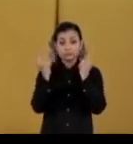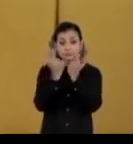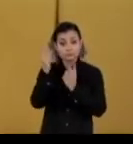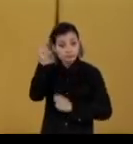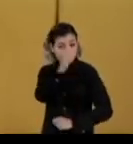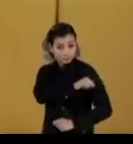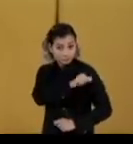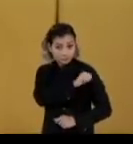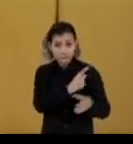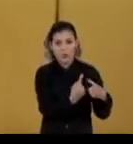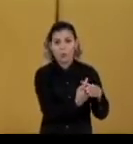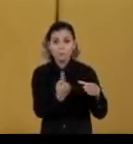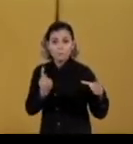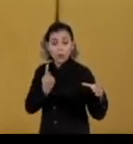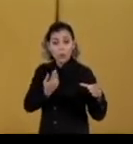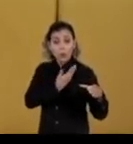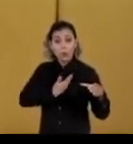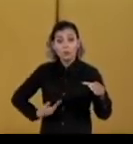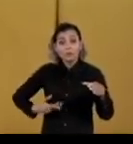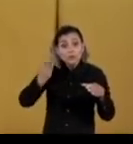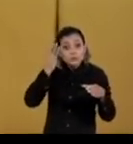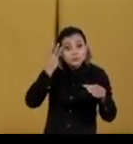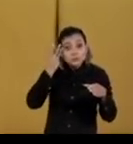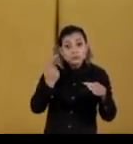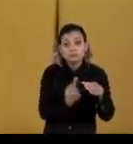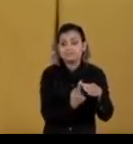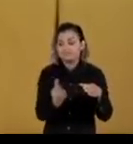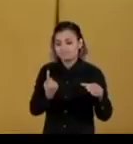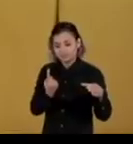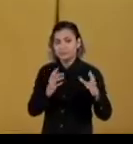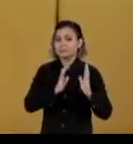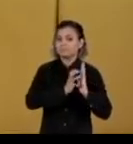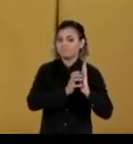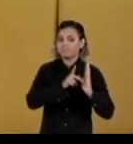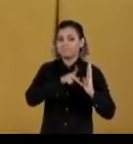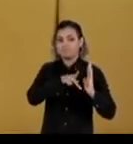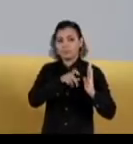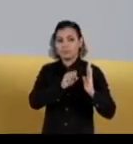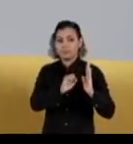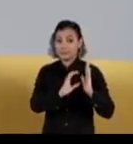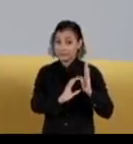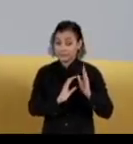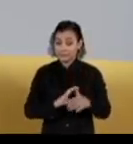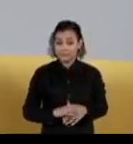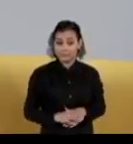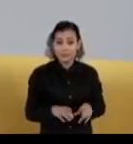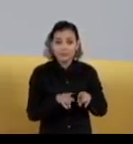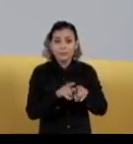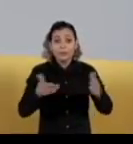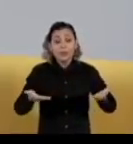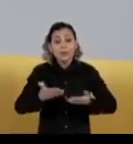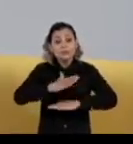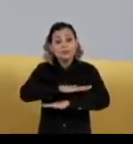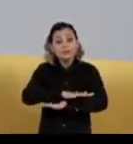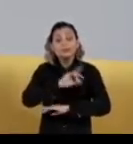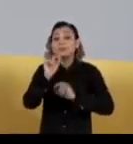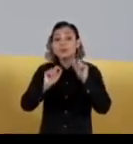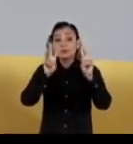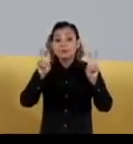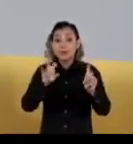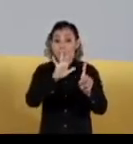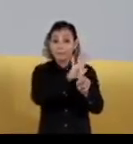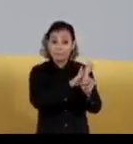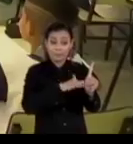Janeiro deixaram a base do governador Wilson Witzel, do PSC. E no estúdio, o tema de hoje é o